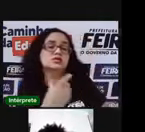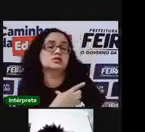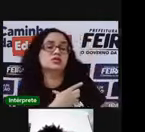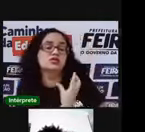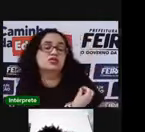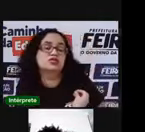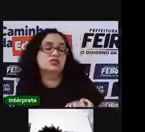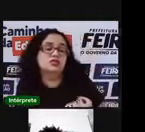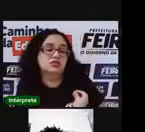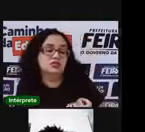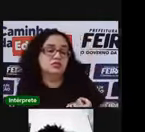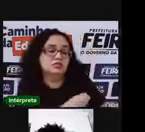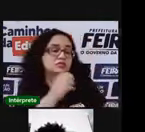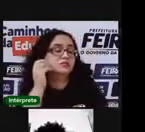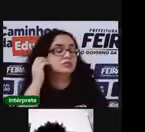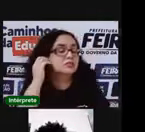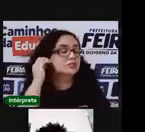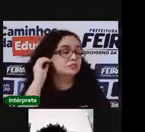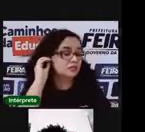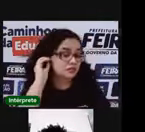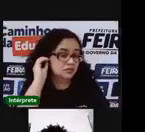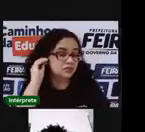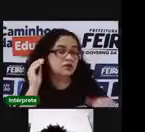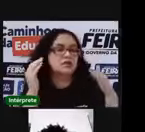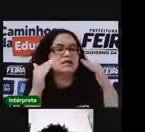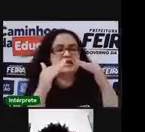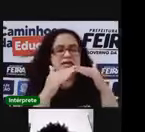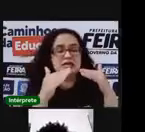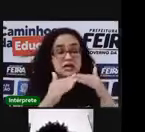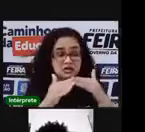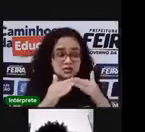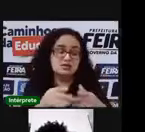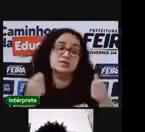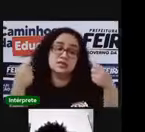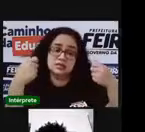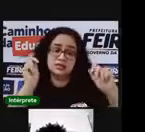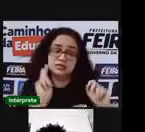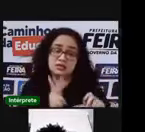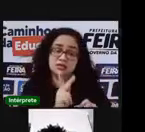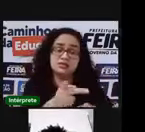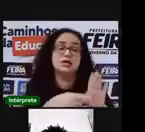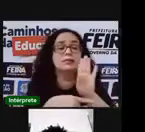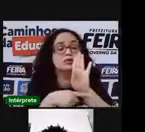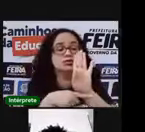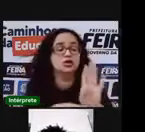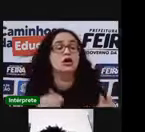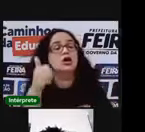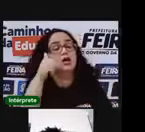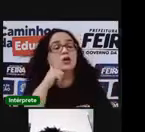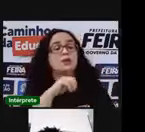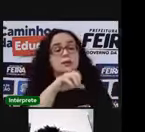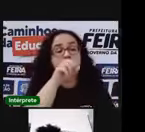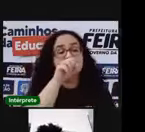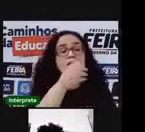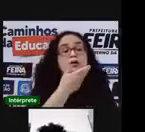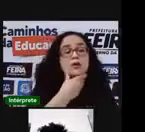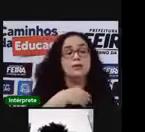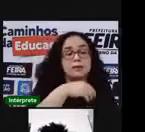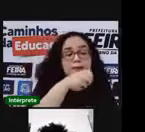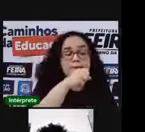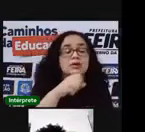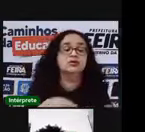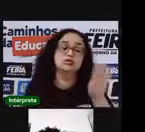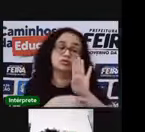gente ocupar, não é? Em casa, eu devo ser solidário com meu pai, com a minha mãe, não é? Eu sou solidário